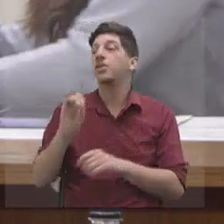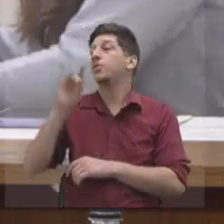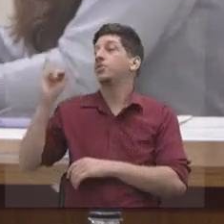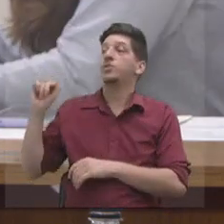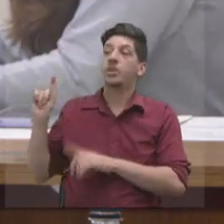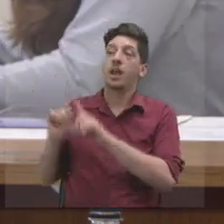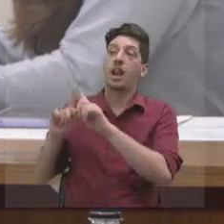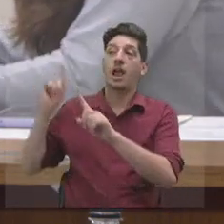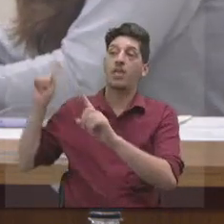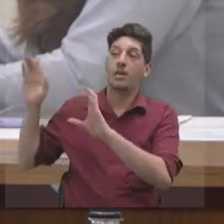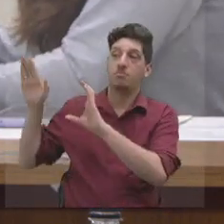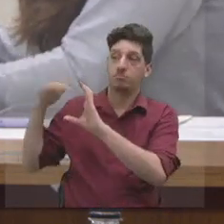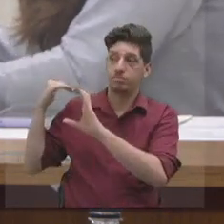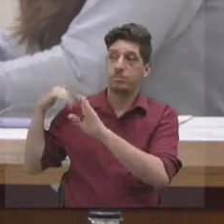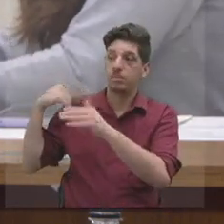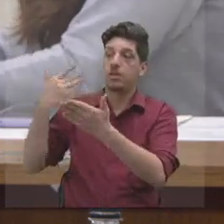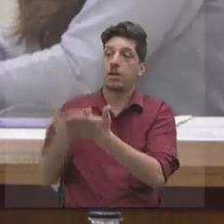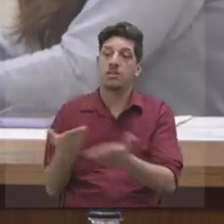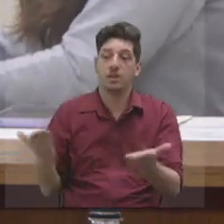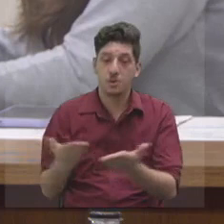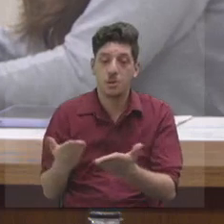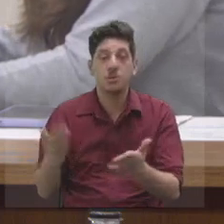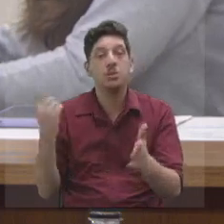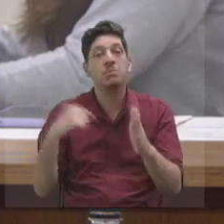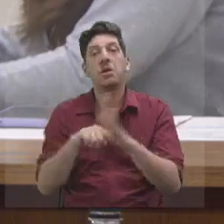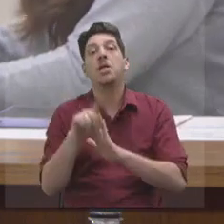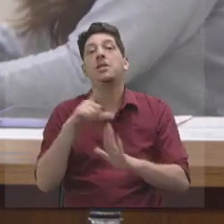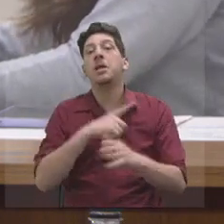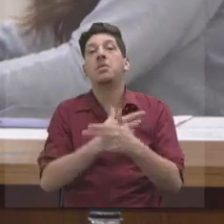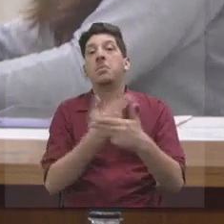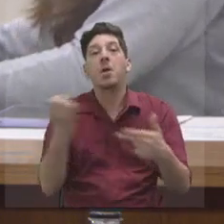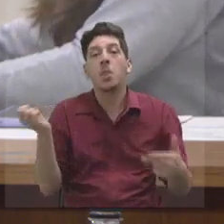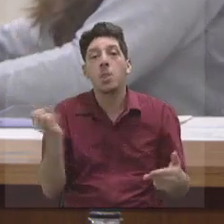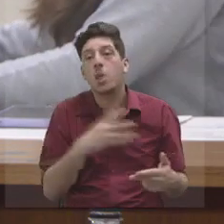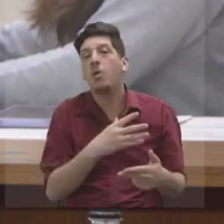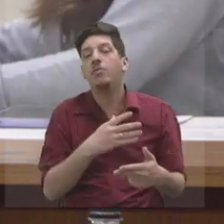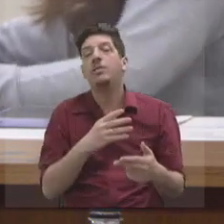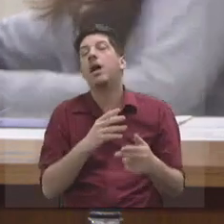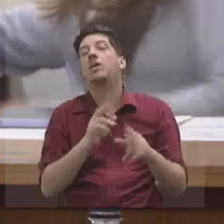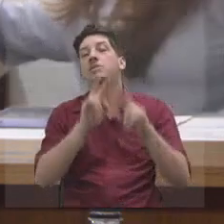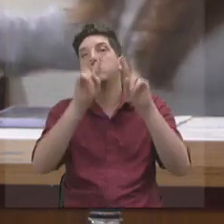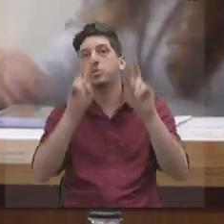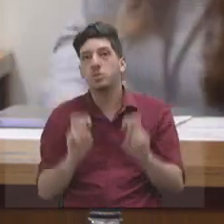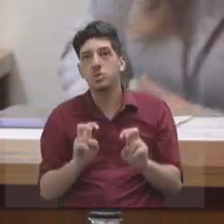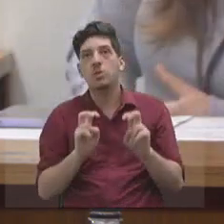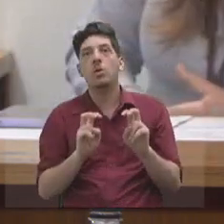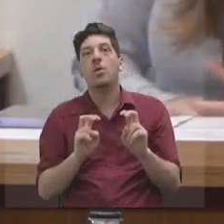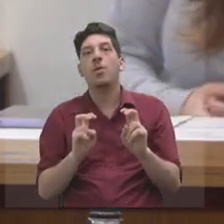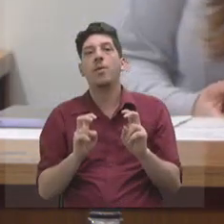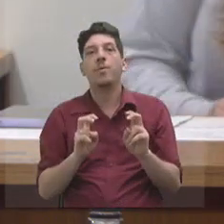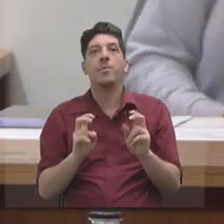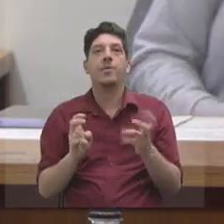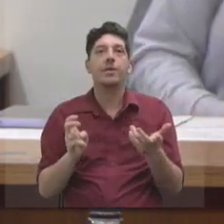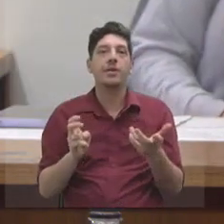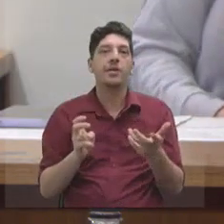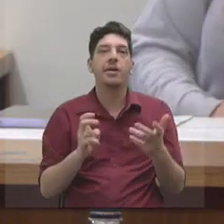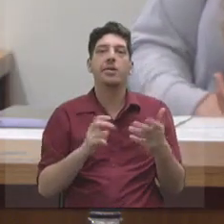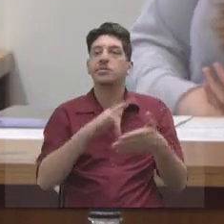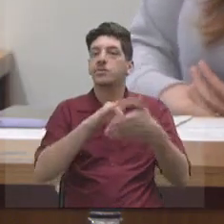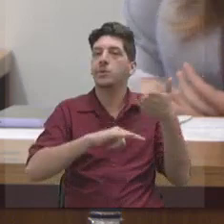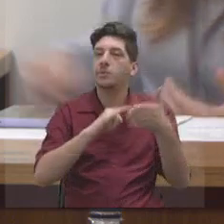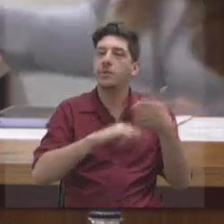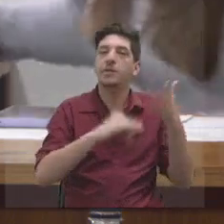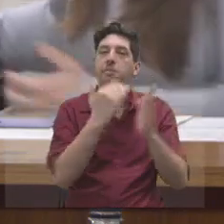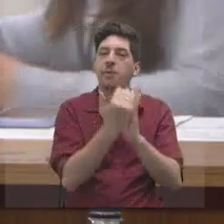se a gente tem alguma alguma novidade em relação a falas lá na secretaria de